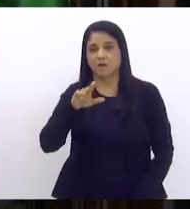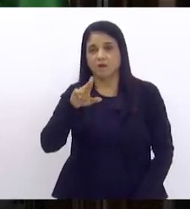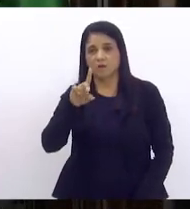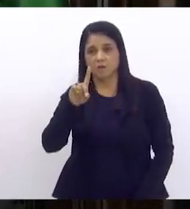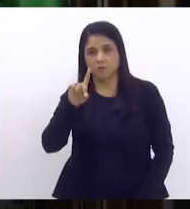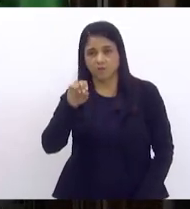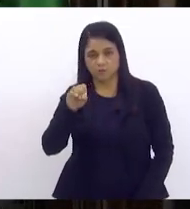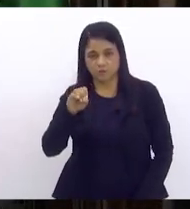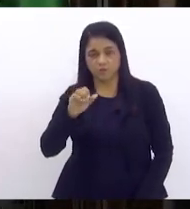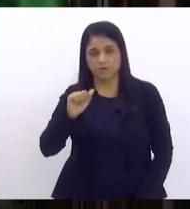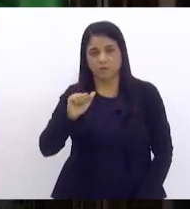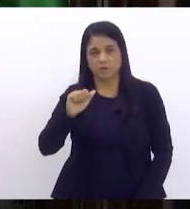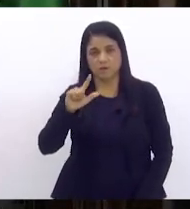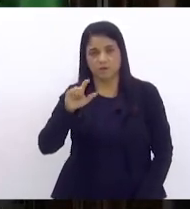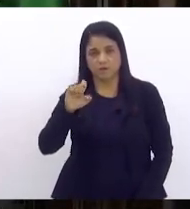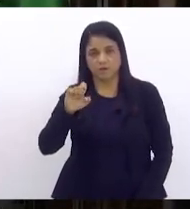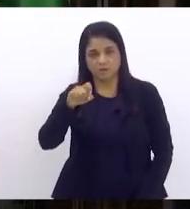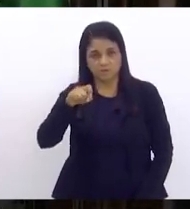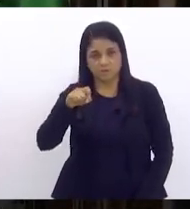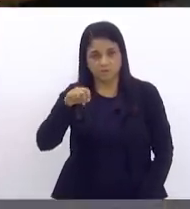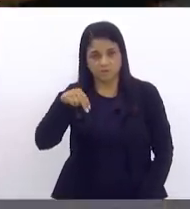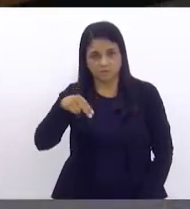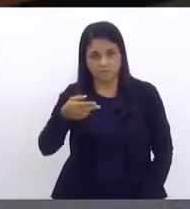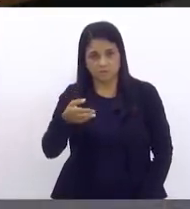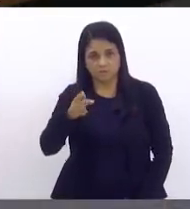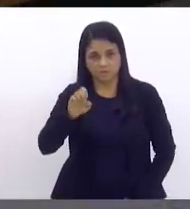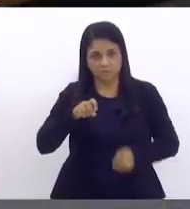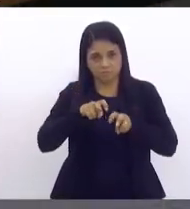mesa de honra. Por favor, Cláudio.